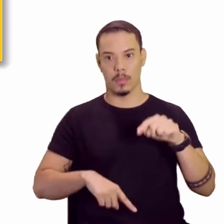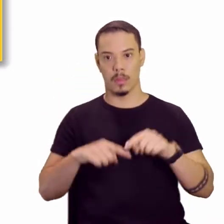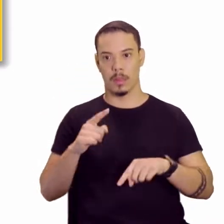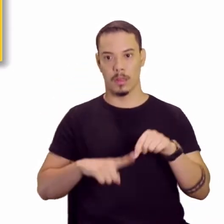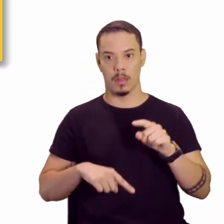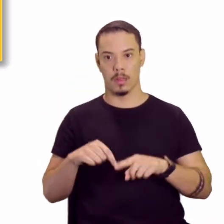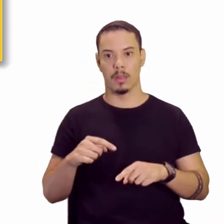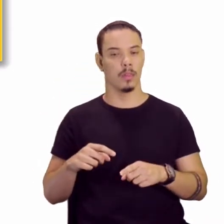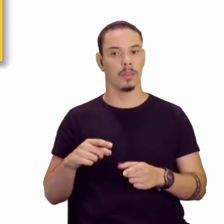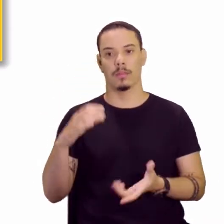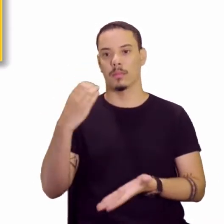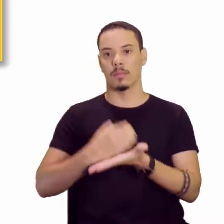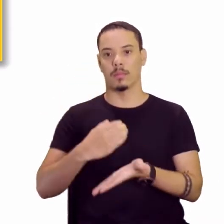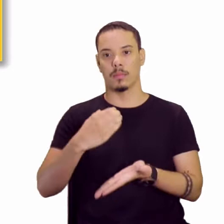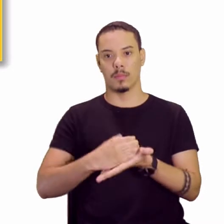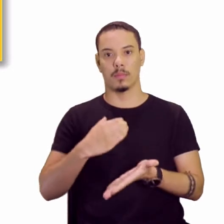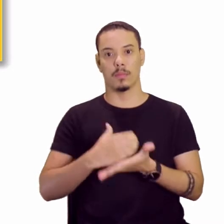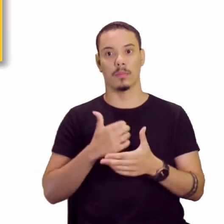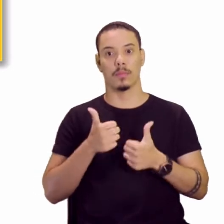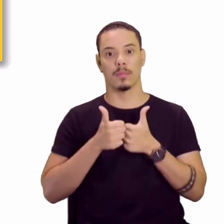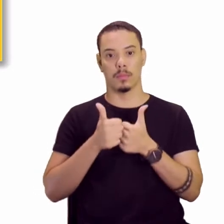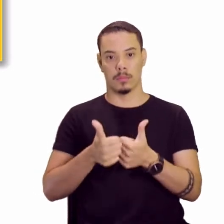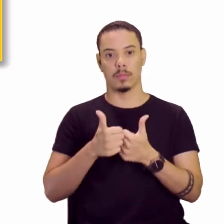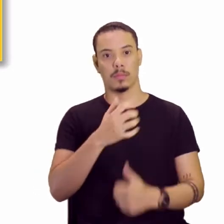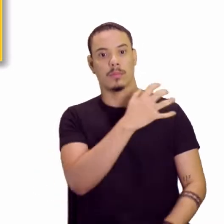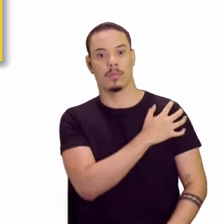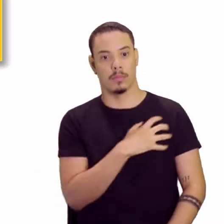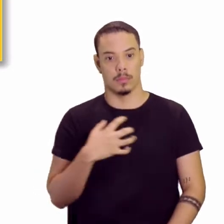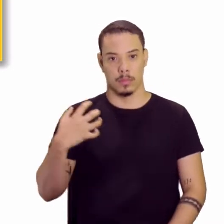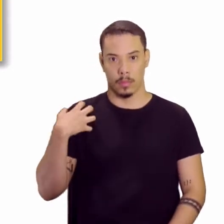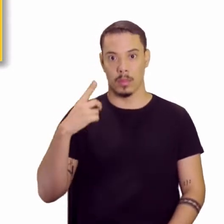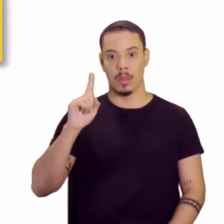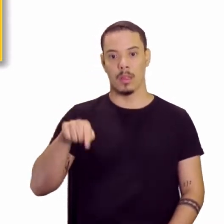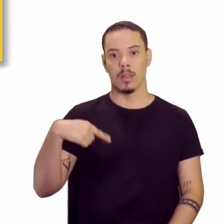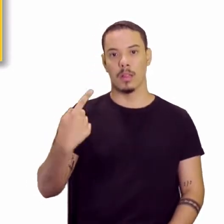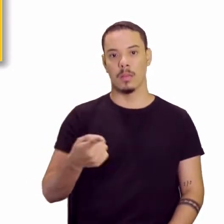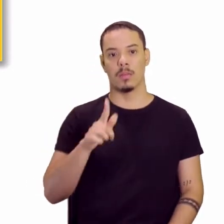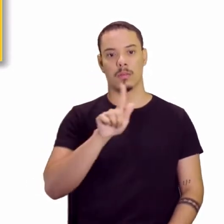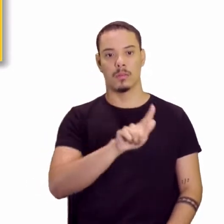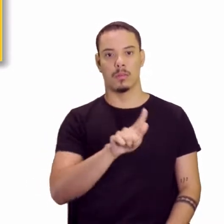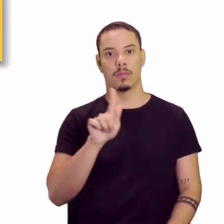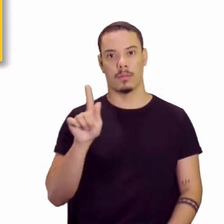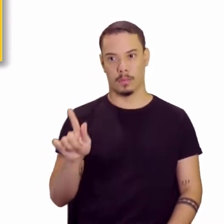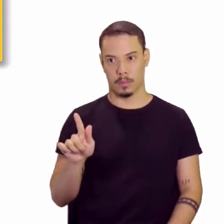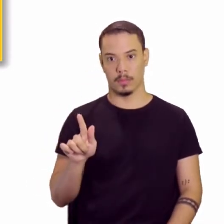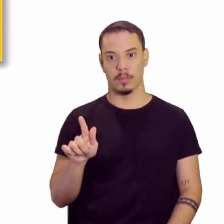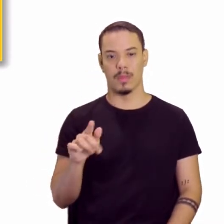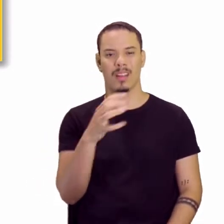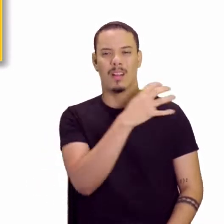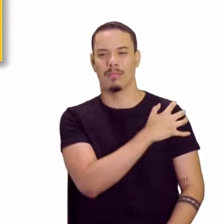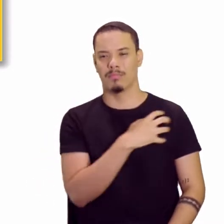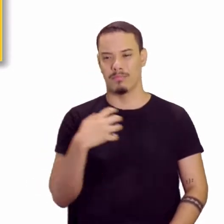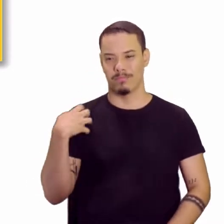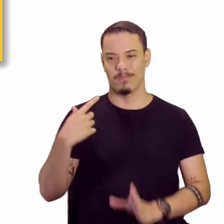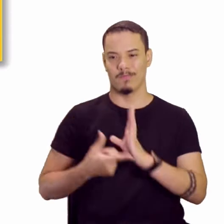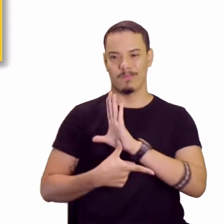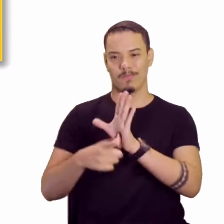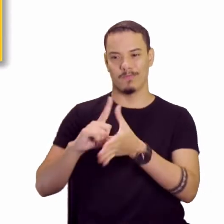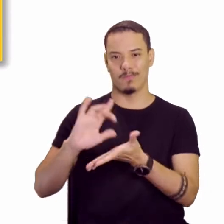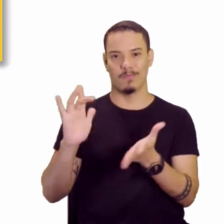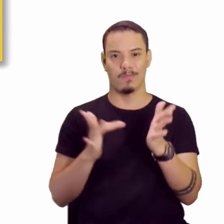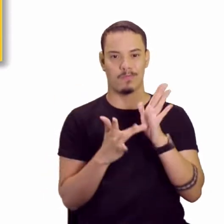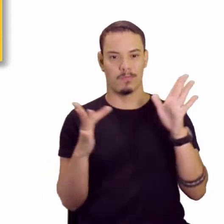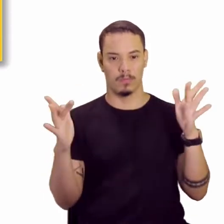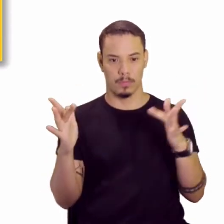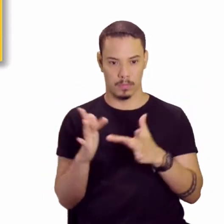segundo Aristóteles. Isso. E depois, segundo Galileu. Aristóteles, ele é antes de Cristo, acho que 300, 400 antes